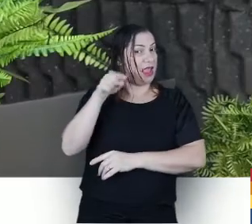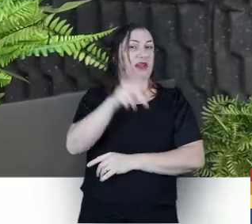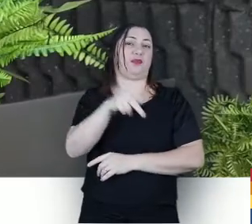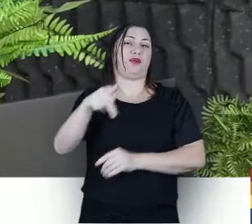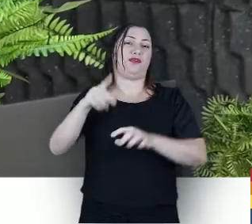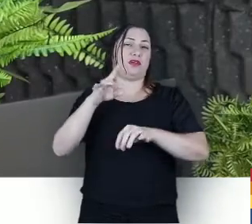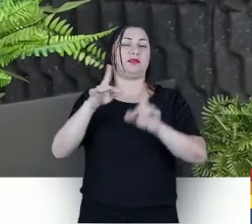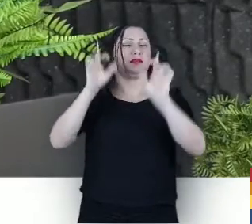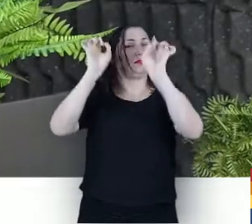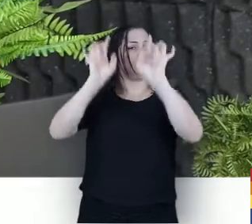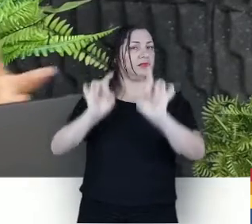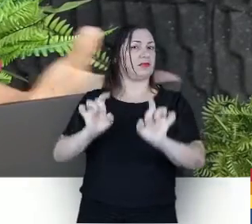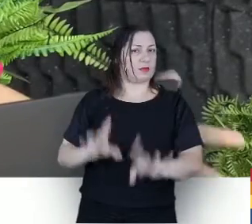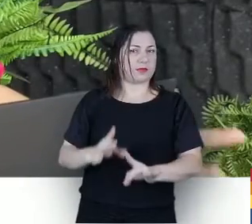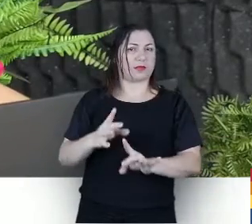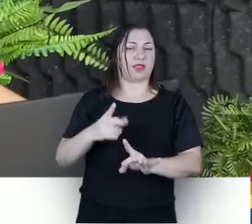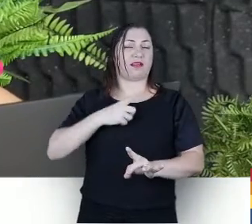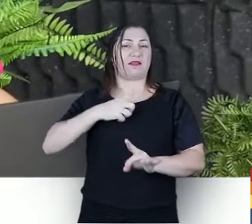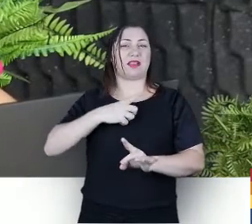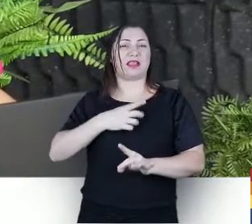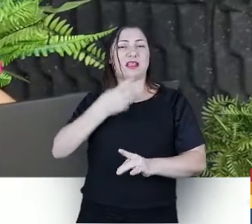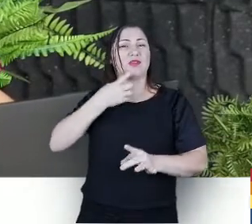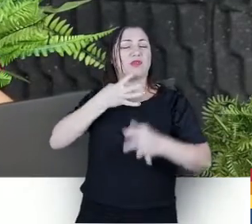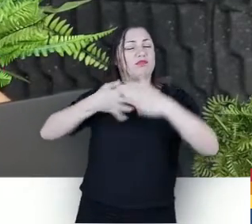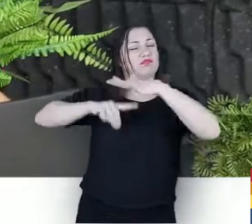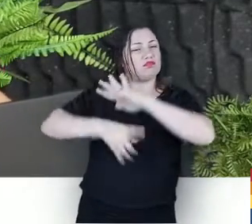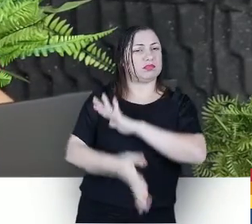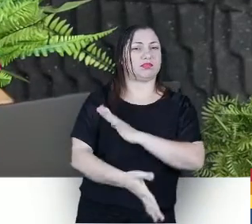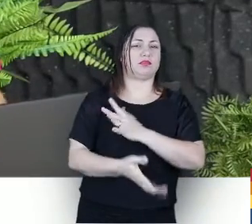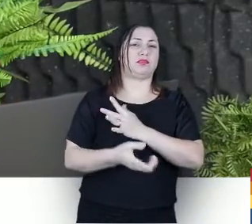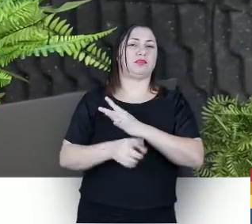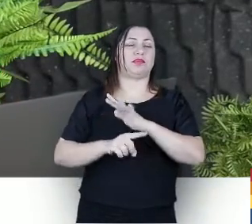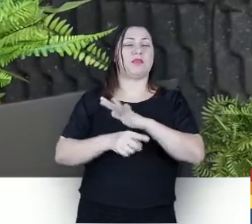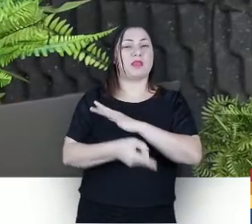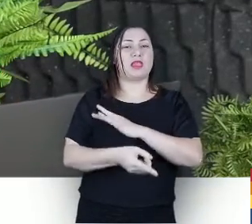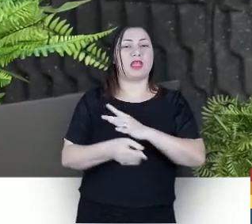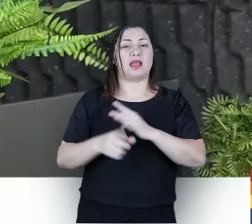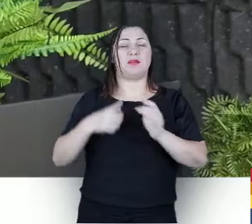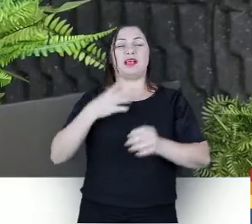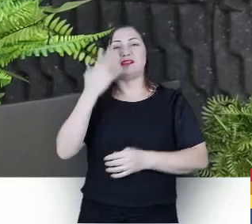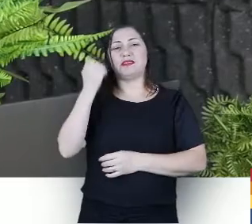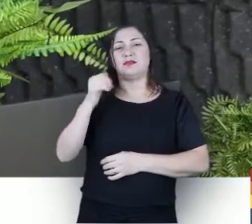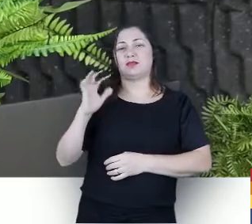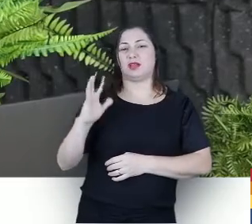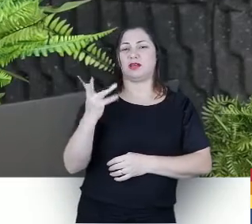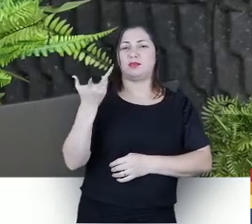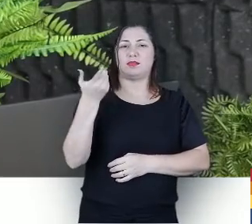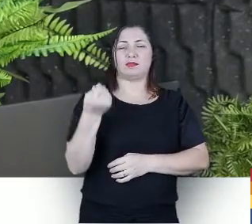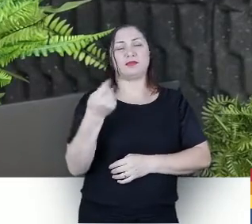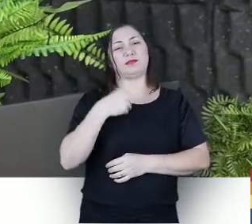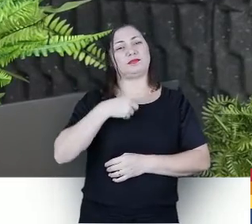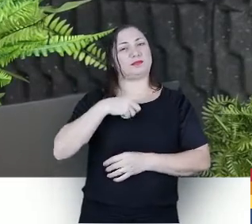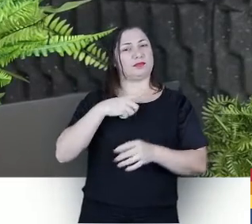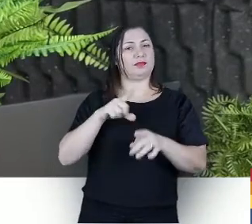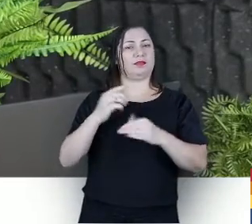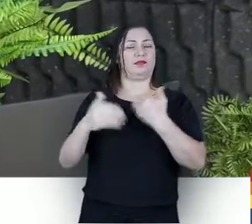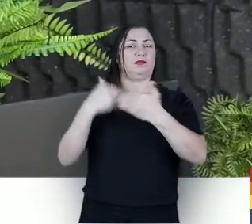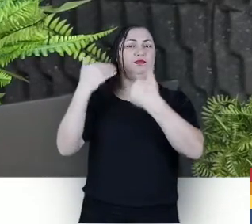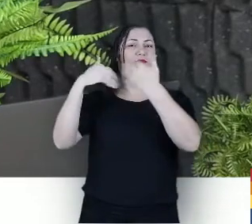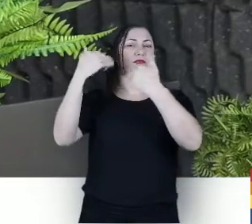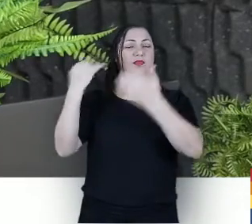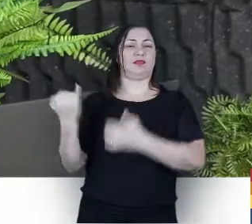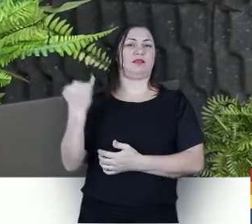o trabalho na área de linguagens, do componente de português, ou de inglês, ou de outro componente, ele, enquanto